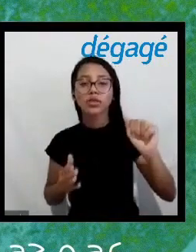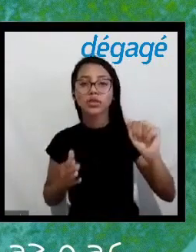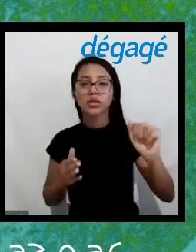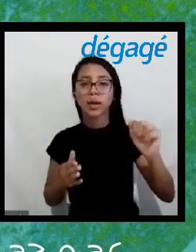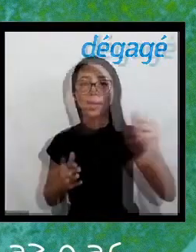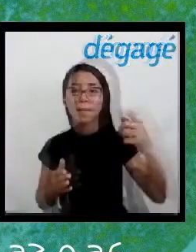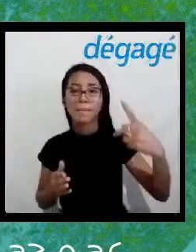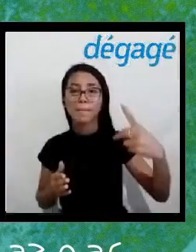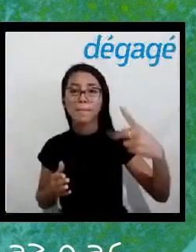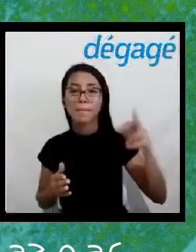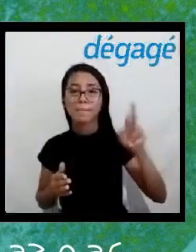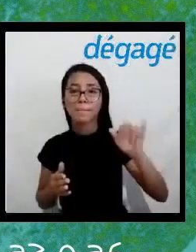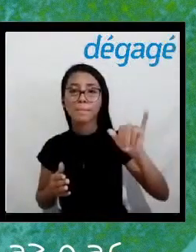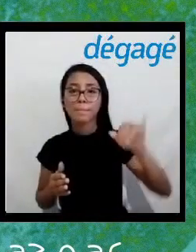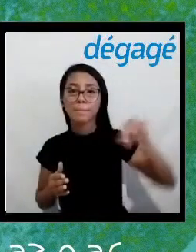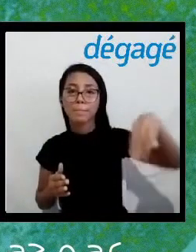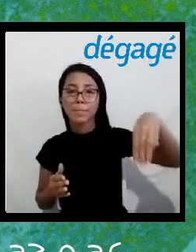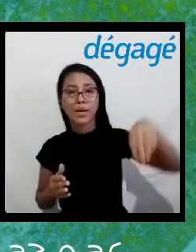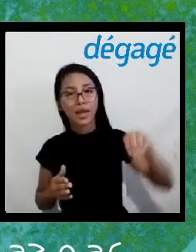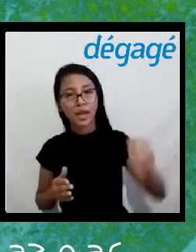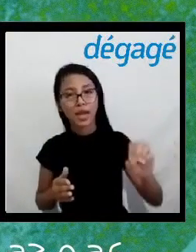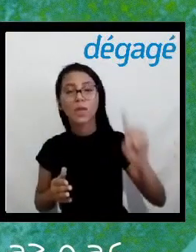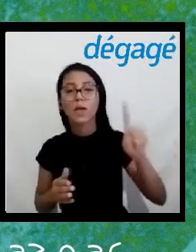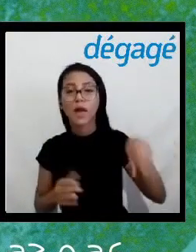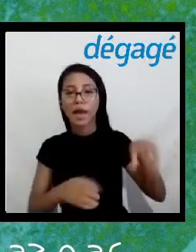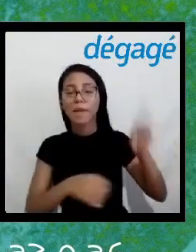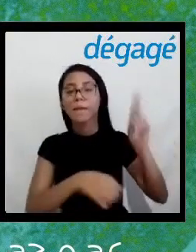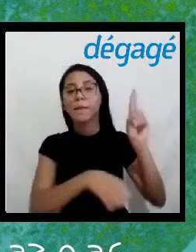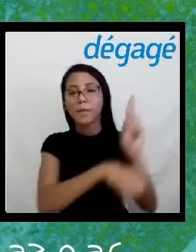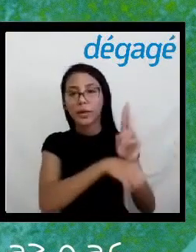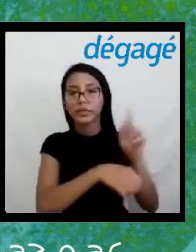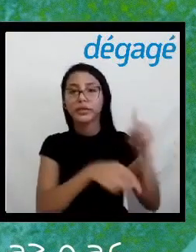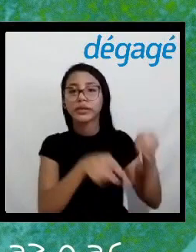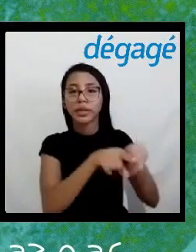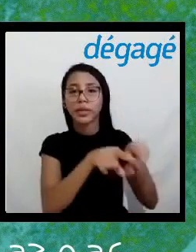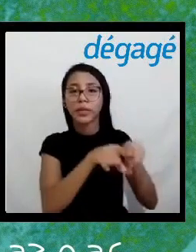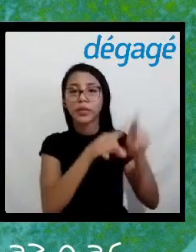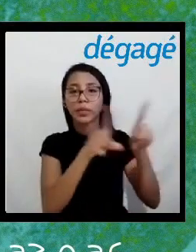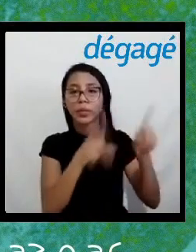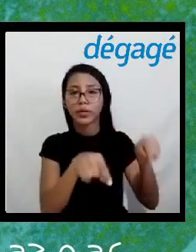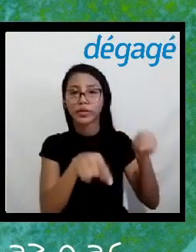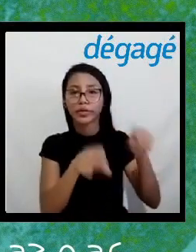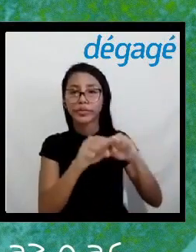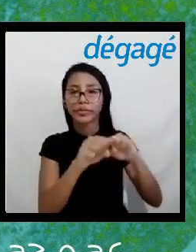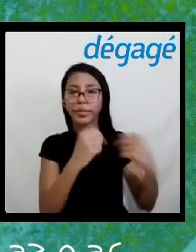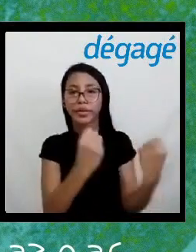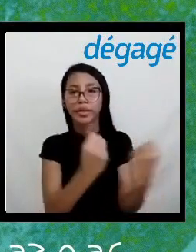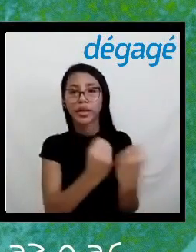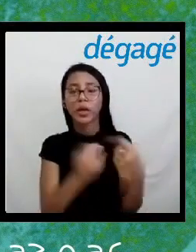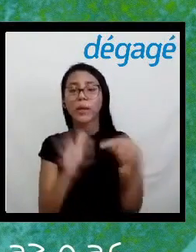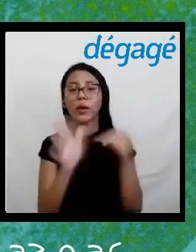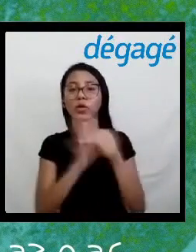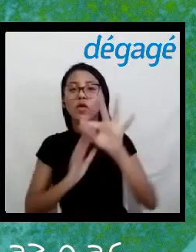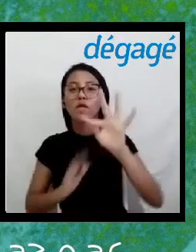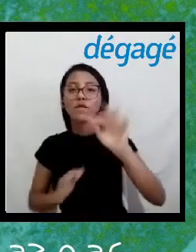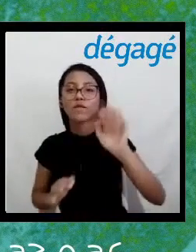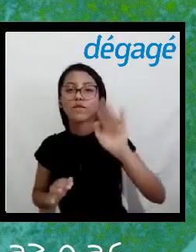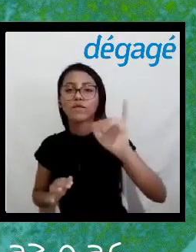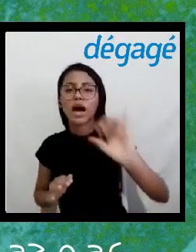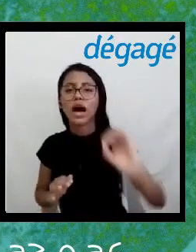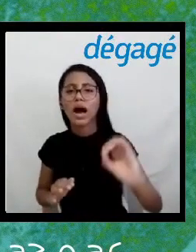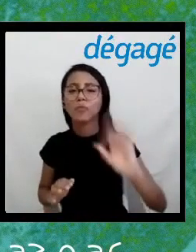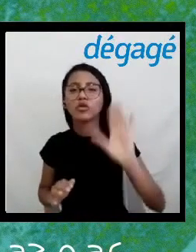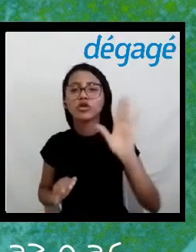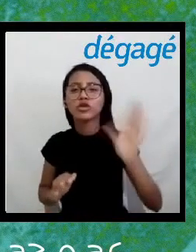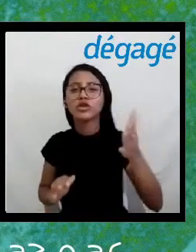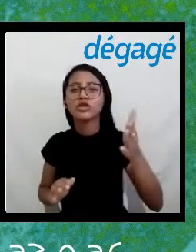participou como mediadora no primeiro dia, ela pergunta, Fábio, já aconteceu de você escutar a música no seu corpo